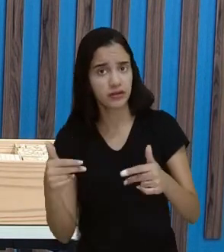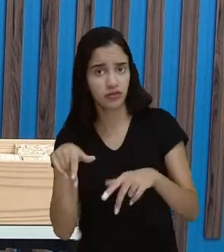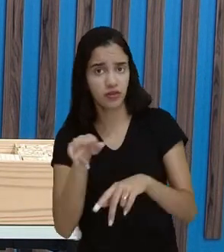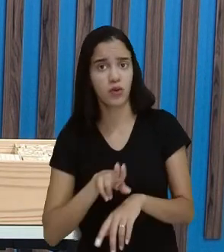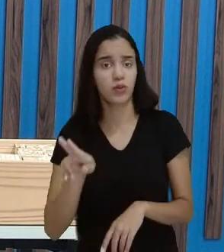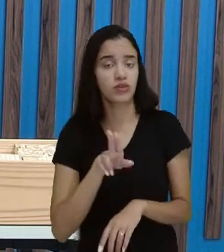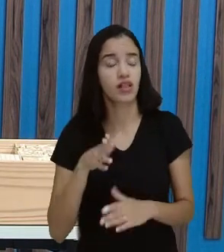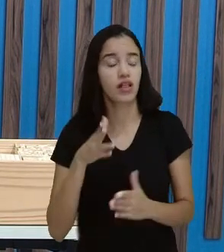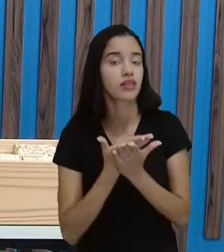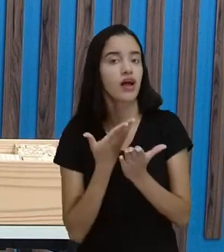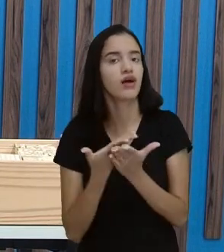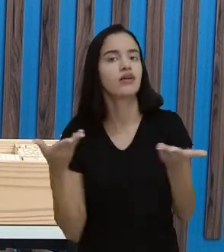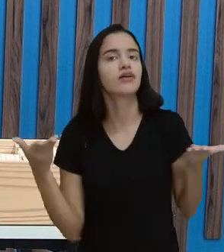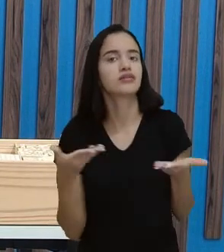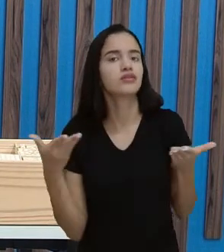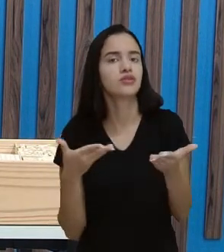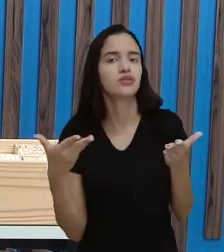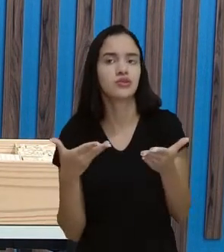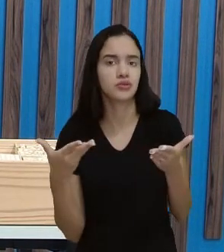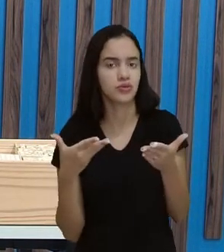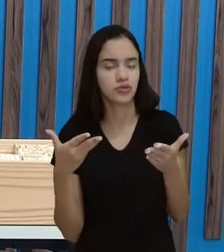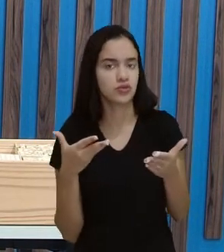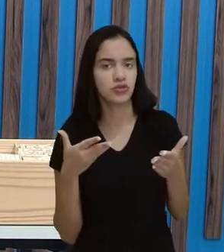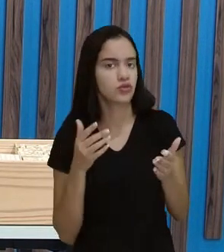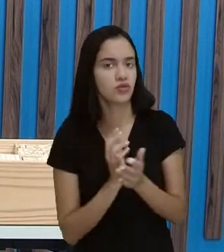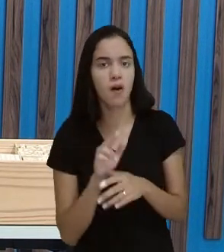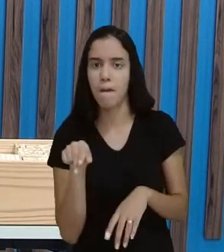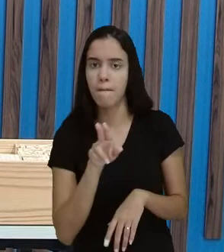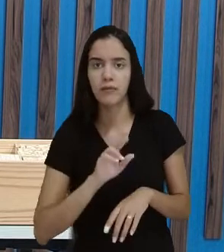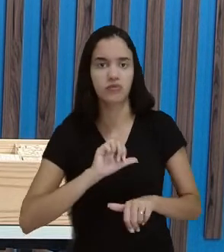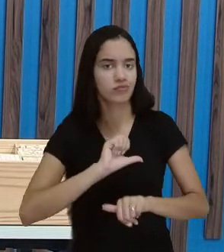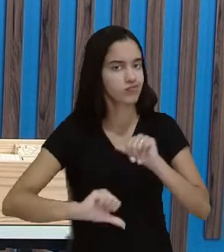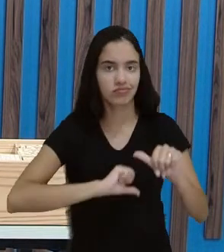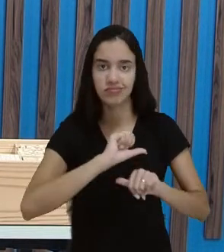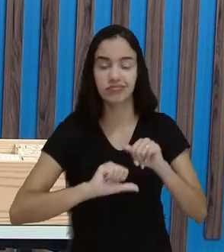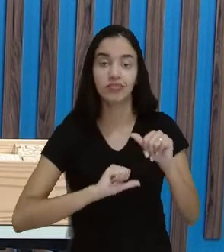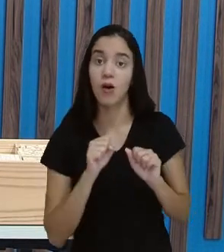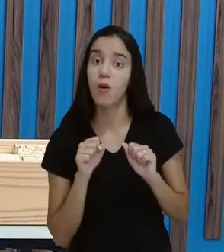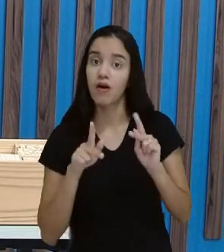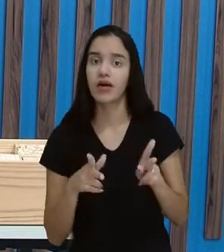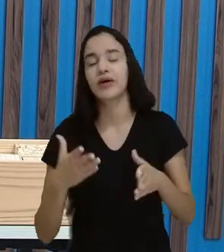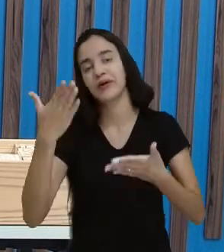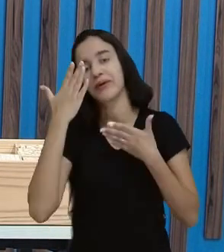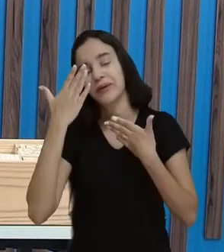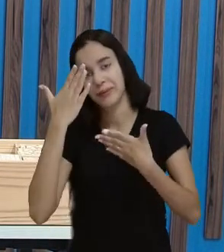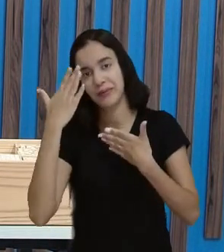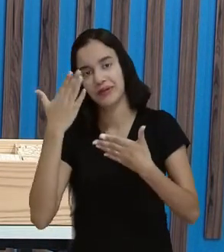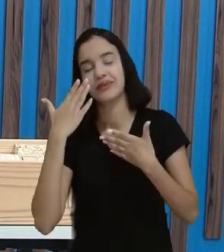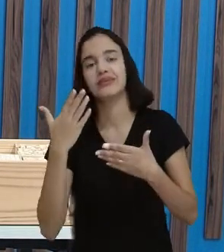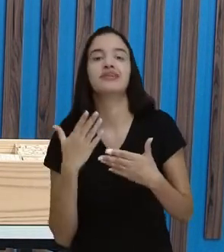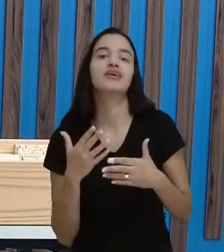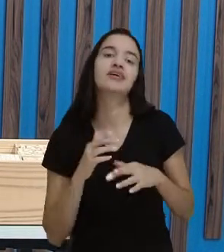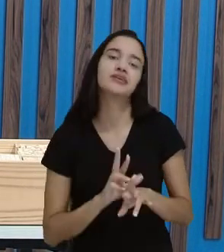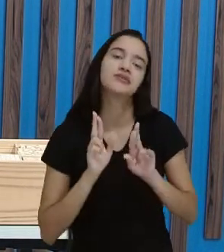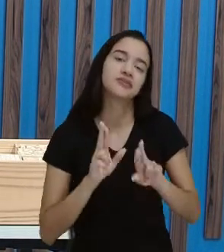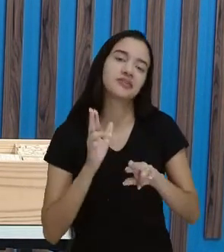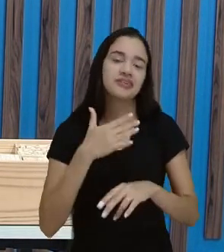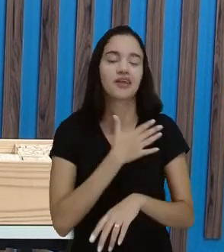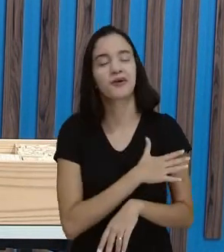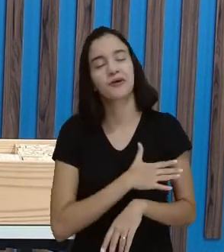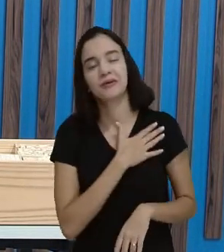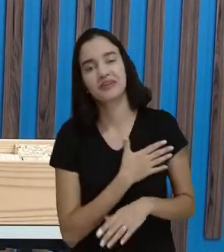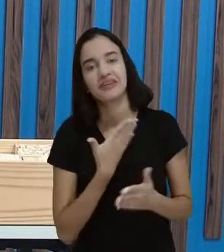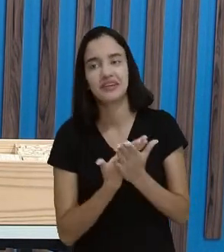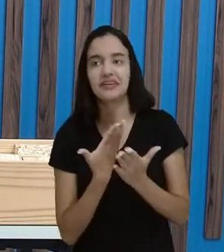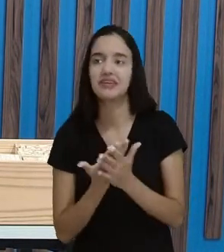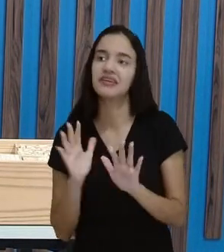usado aí na aula de hoje, vocês podem modificar e não vai alterar o meu arquivo, ok? Muito obrigado, espero que vocês tenham gostado da aula de